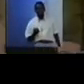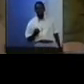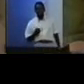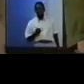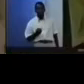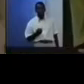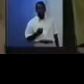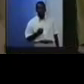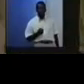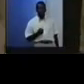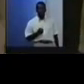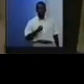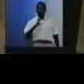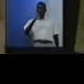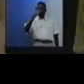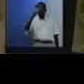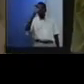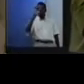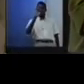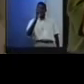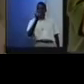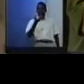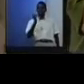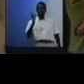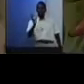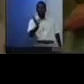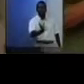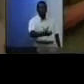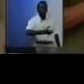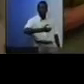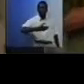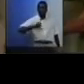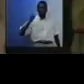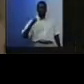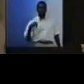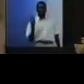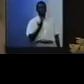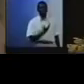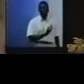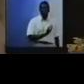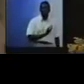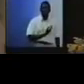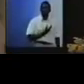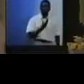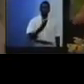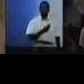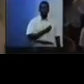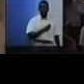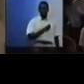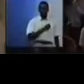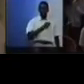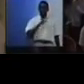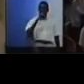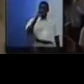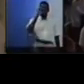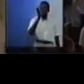que nos arranca do poder das trevas e nos introduz no reino do seu